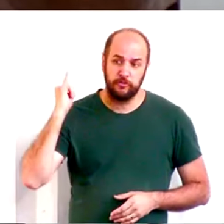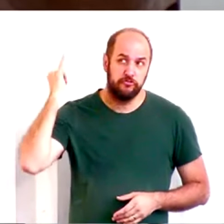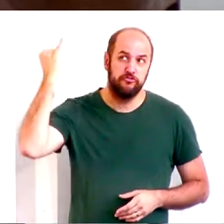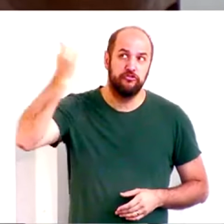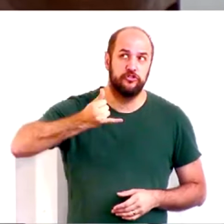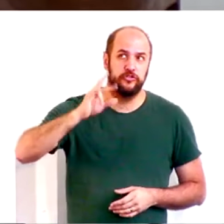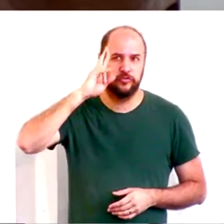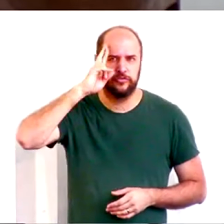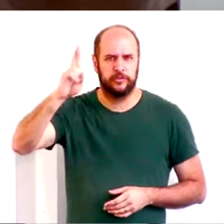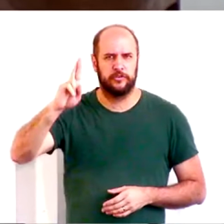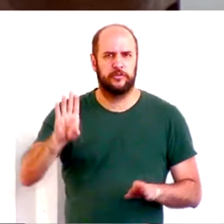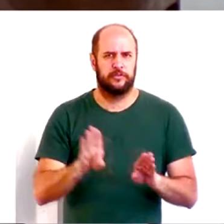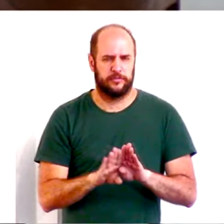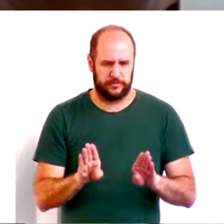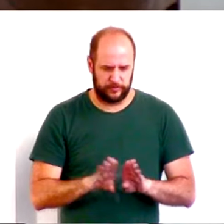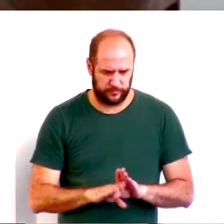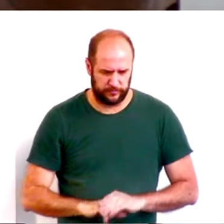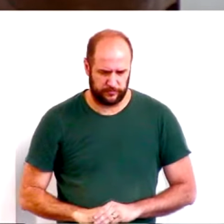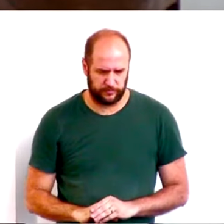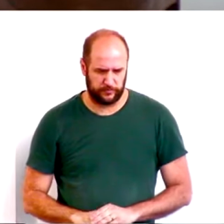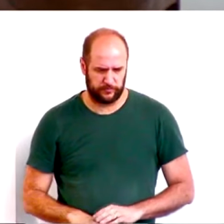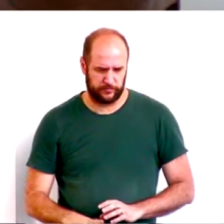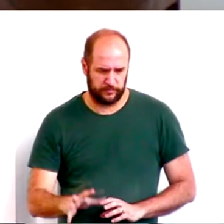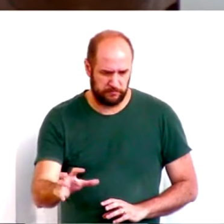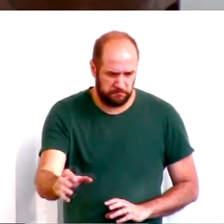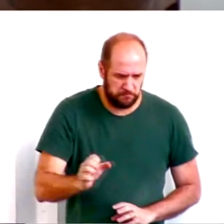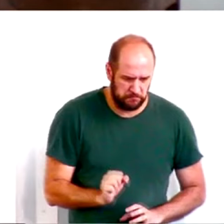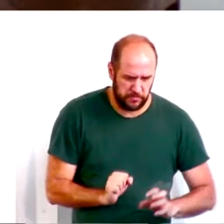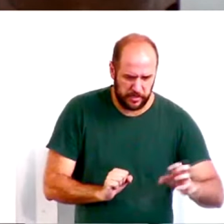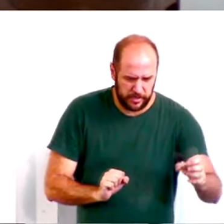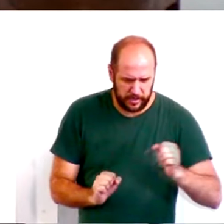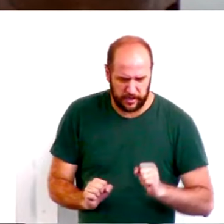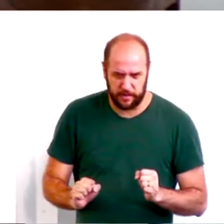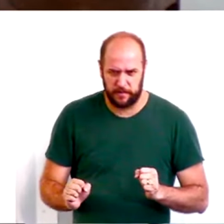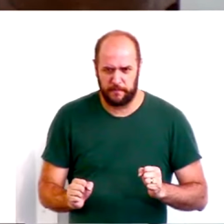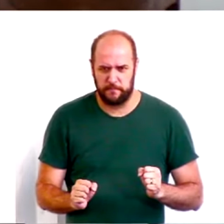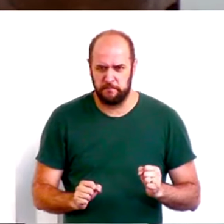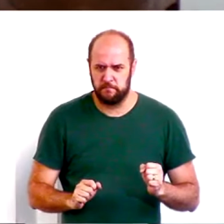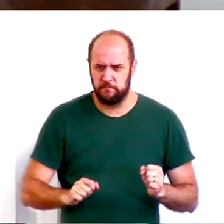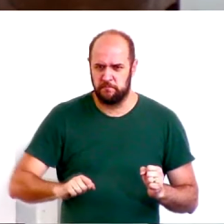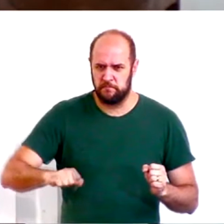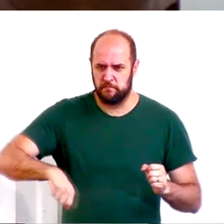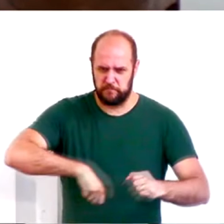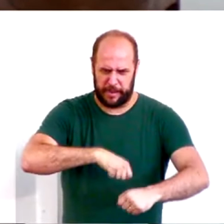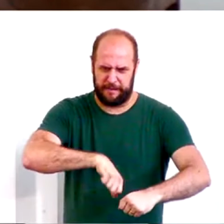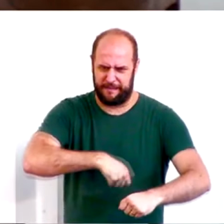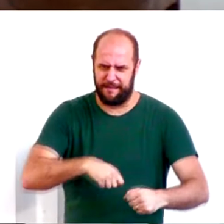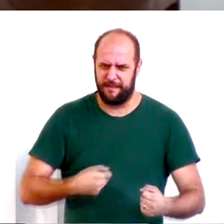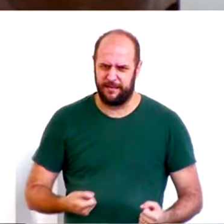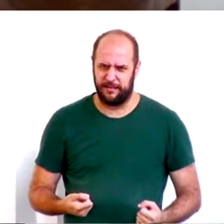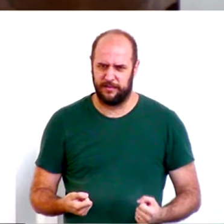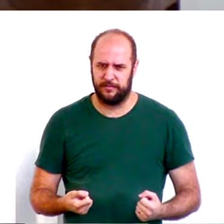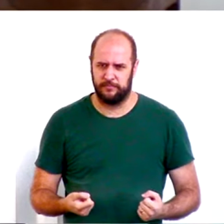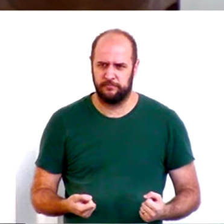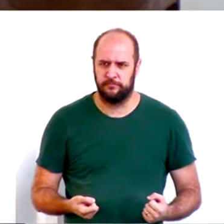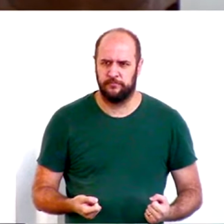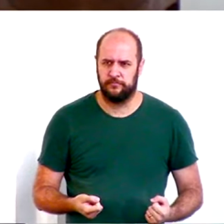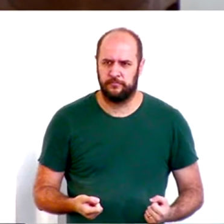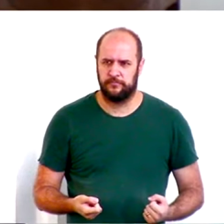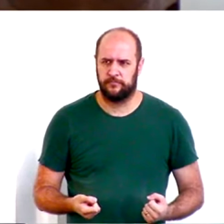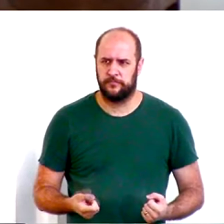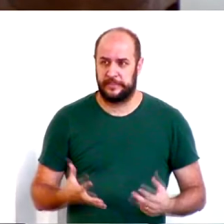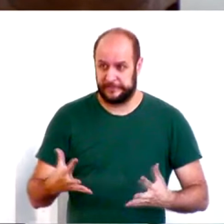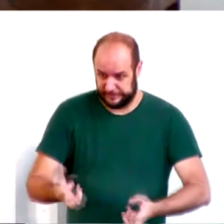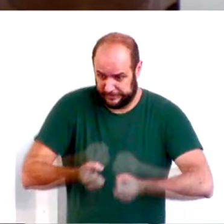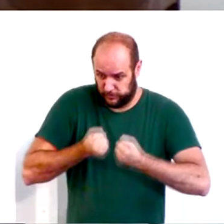toma uma dose grande escreve nela maneira inteligível rápido despojo presa segura porque